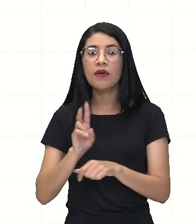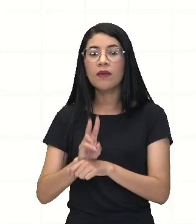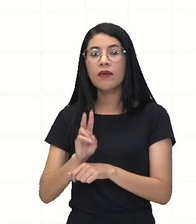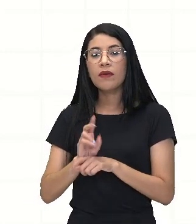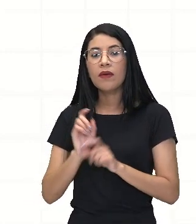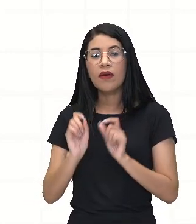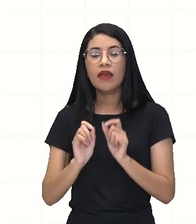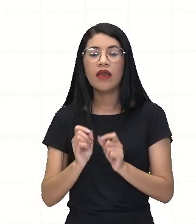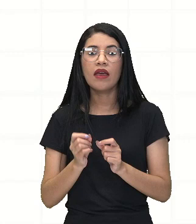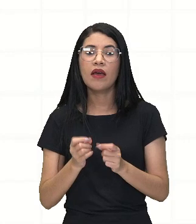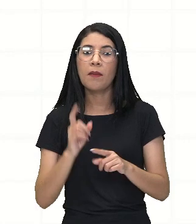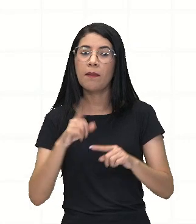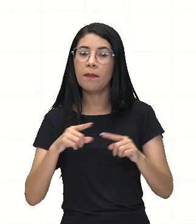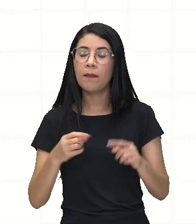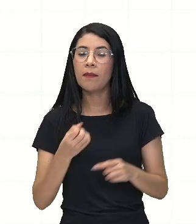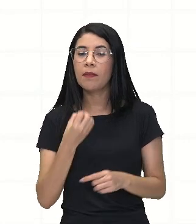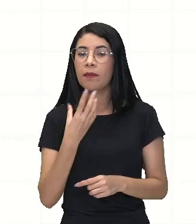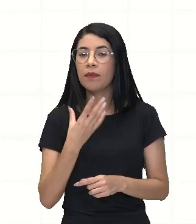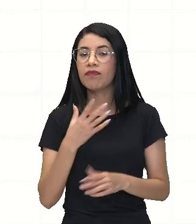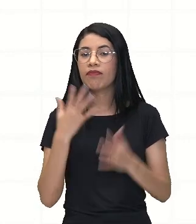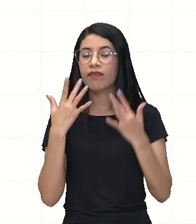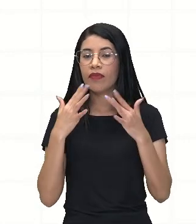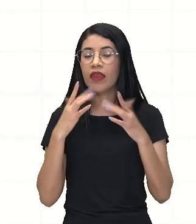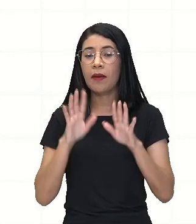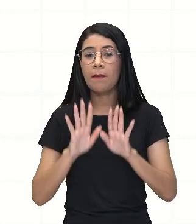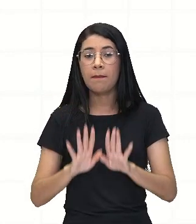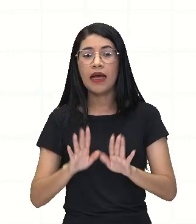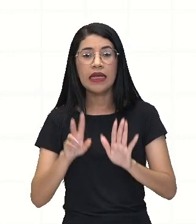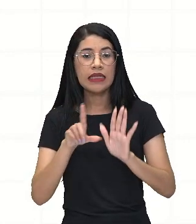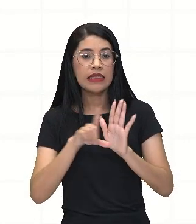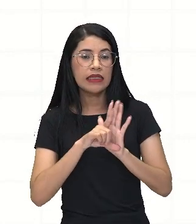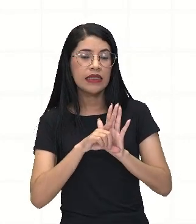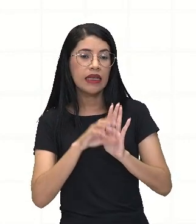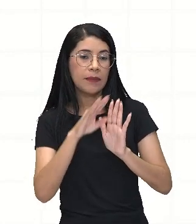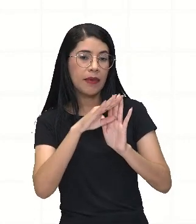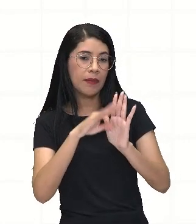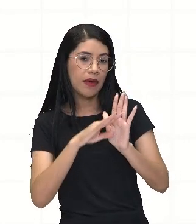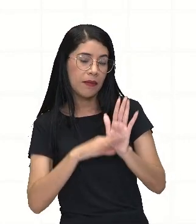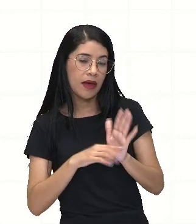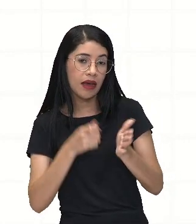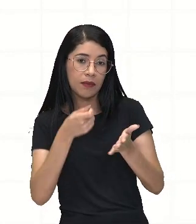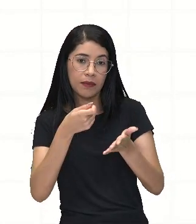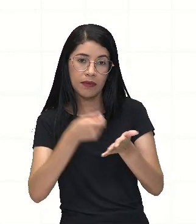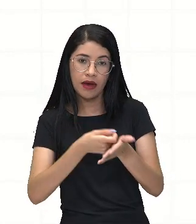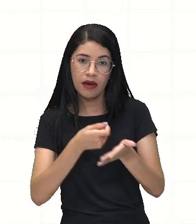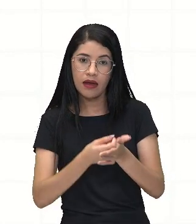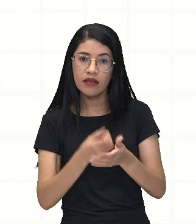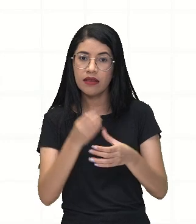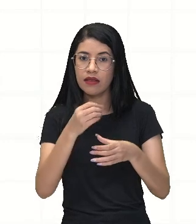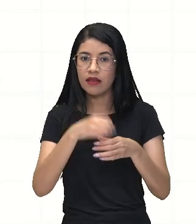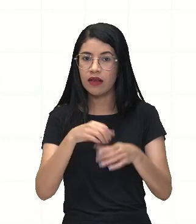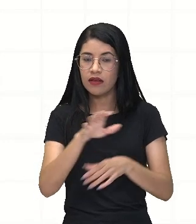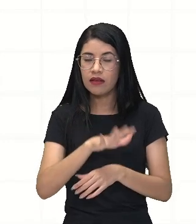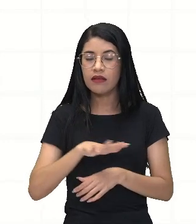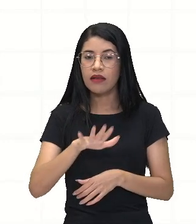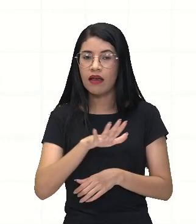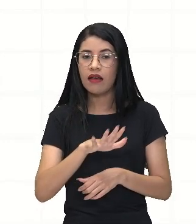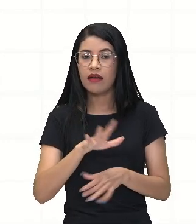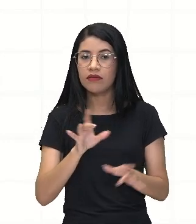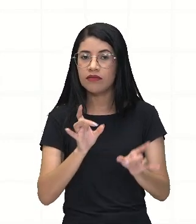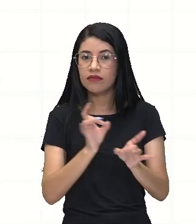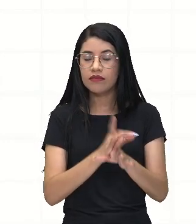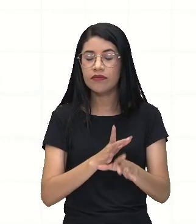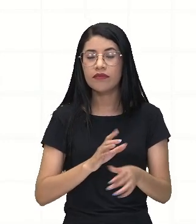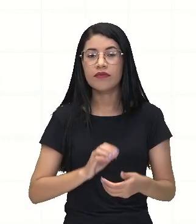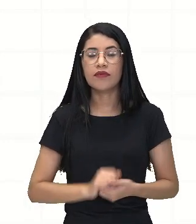do meio natural. Só que as normas, elas são mais restritas dentro dessas unidades de proteção